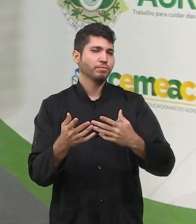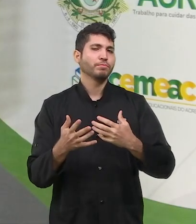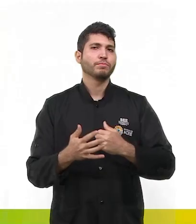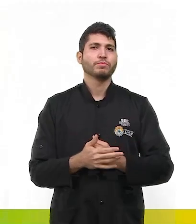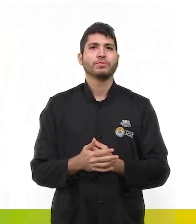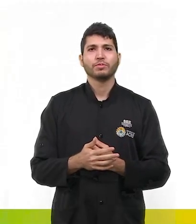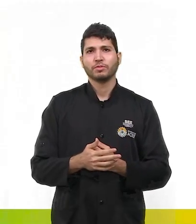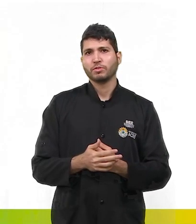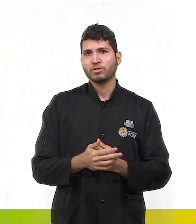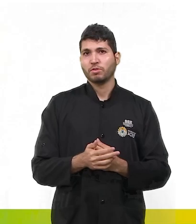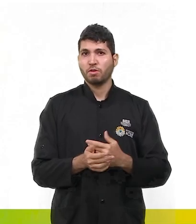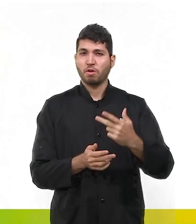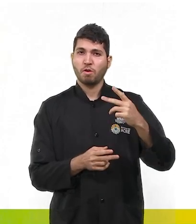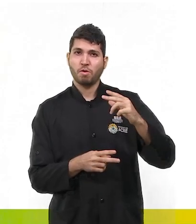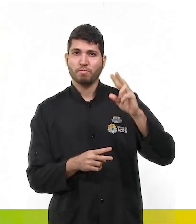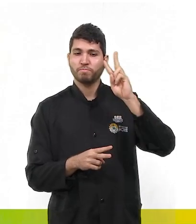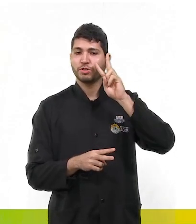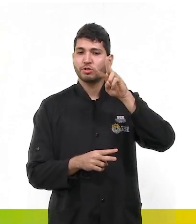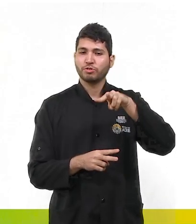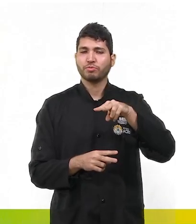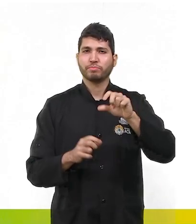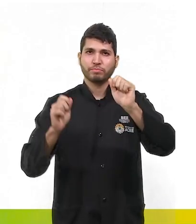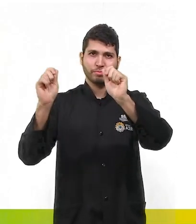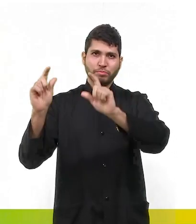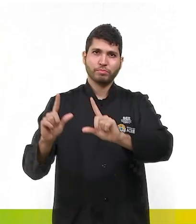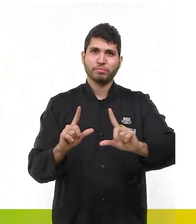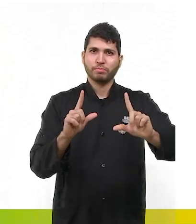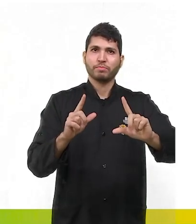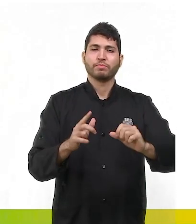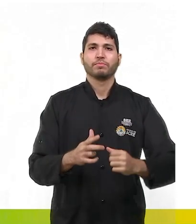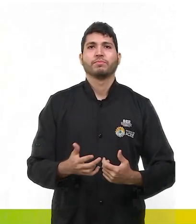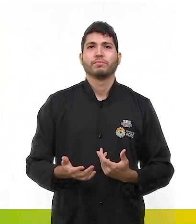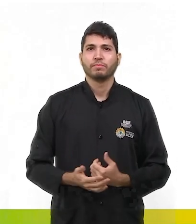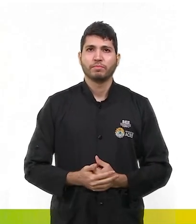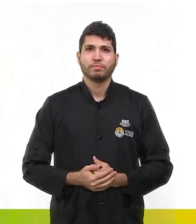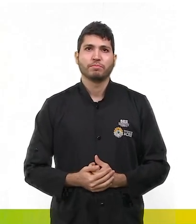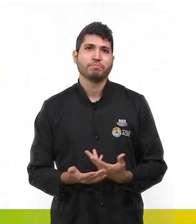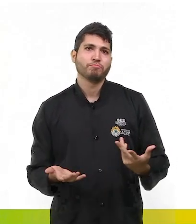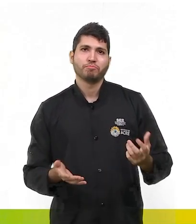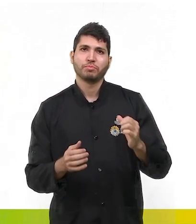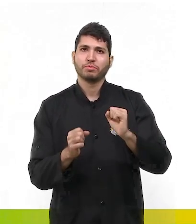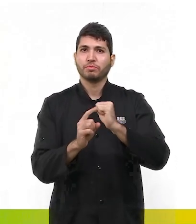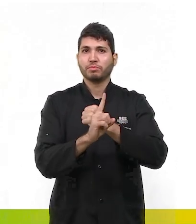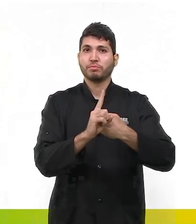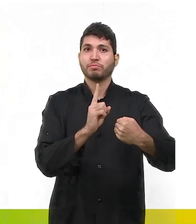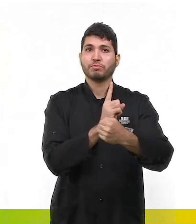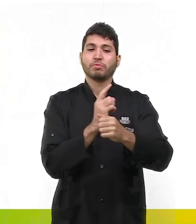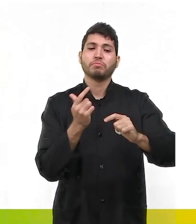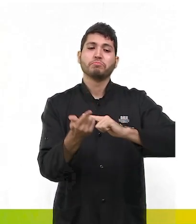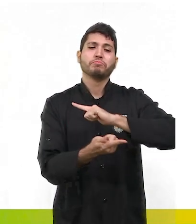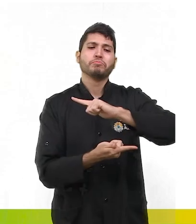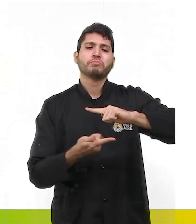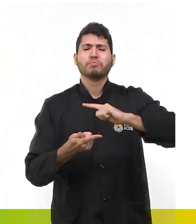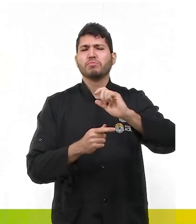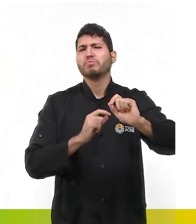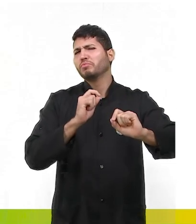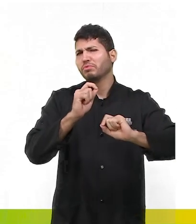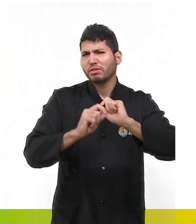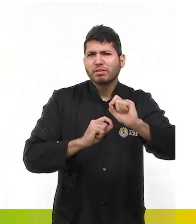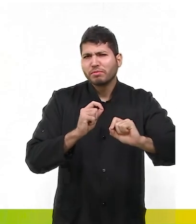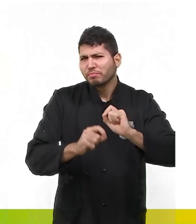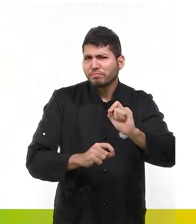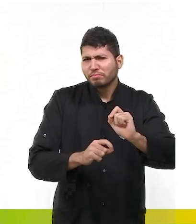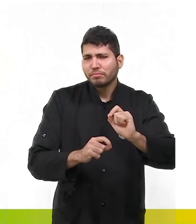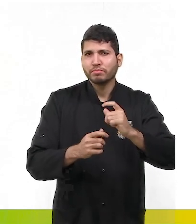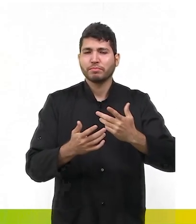observar comigo aqui o slide na tela e nós vamos falar um pouco do que é a sociedade global. Vamos entender um pouco desse conceito. Olha